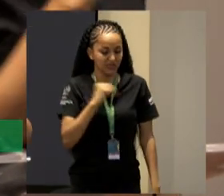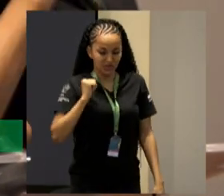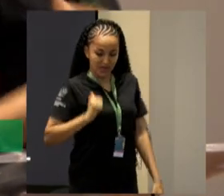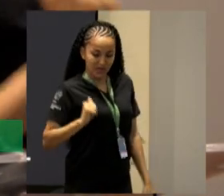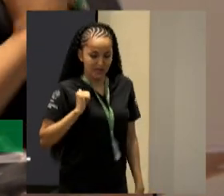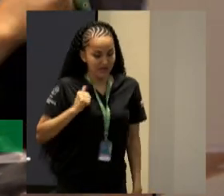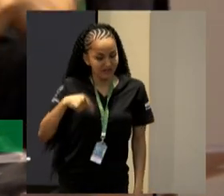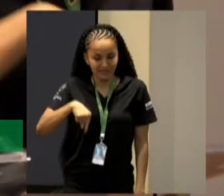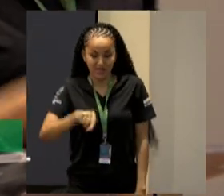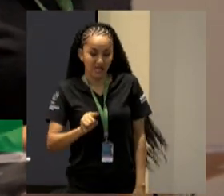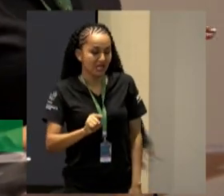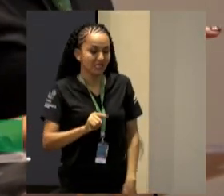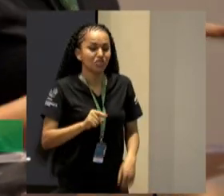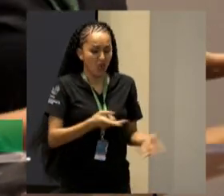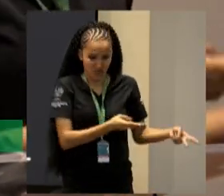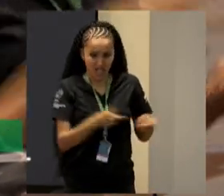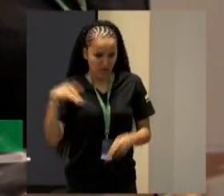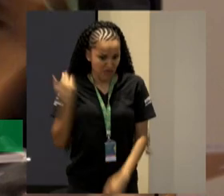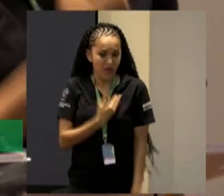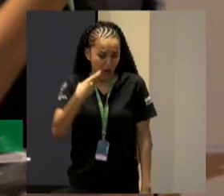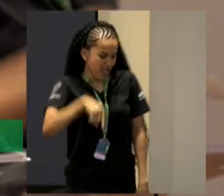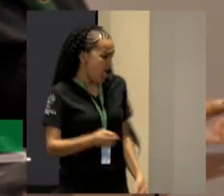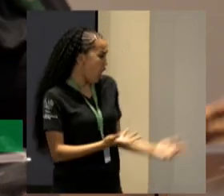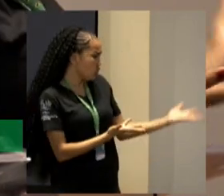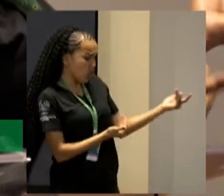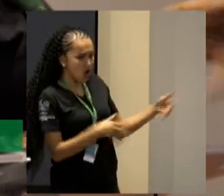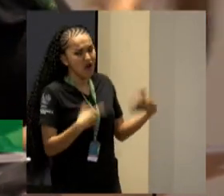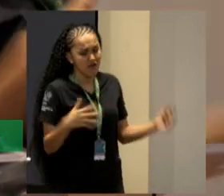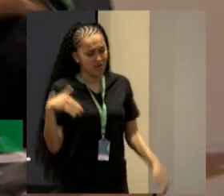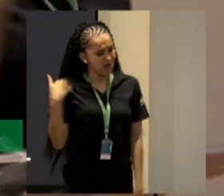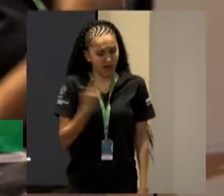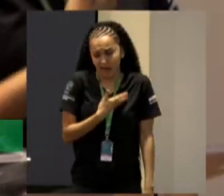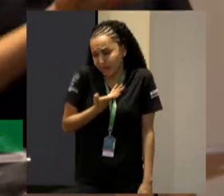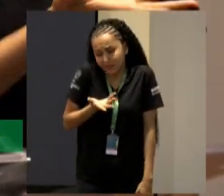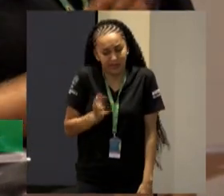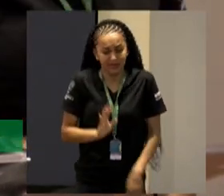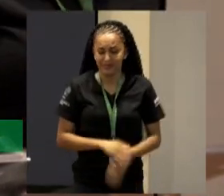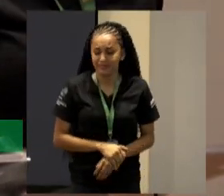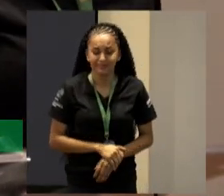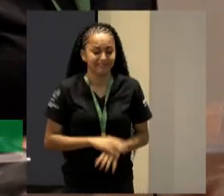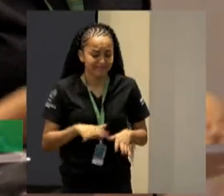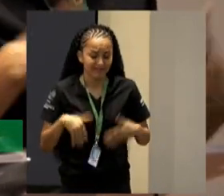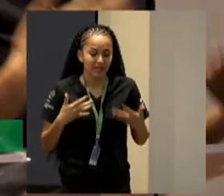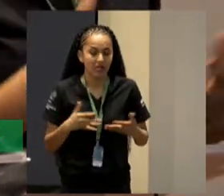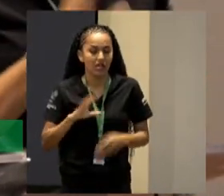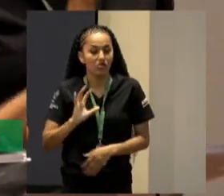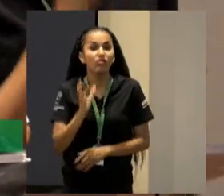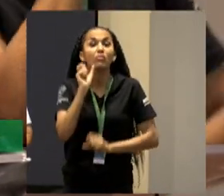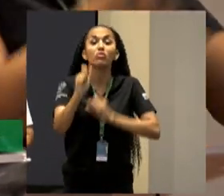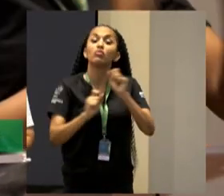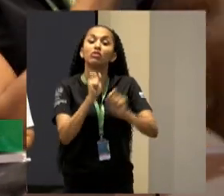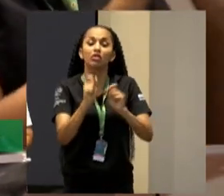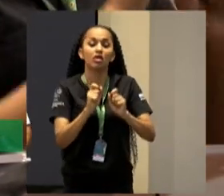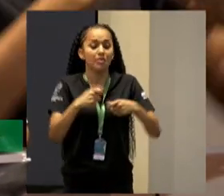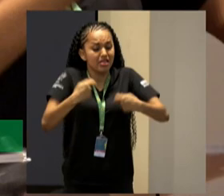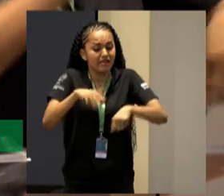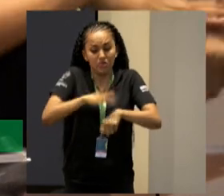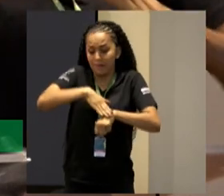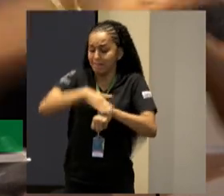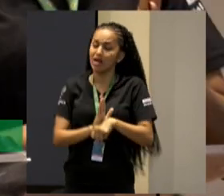e nós íamos aonde nos chamassem. Jovens, não é? Muito jovens. E aí nós decidimos que precisaríamos de